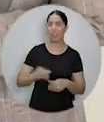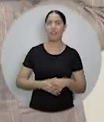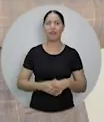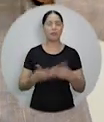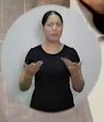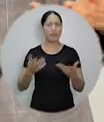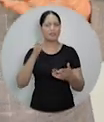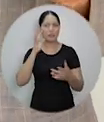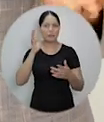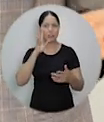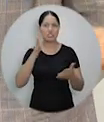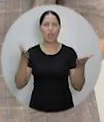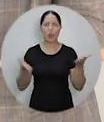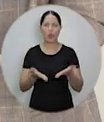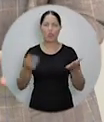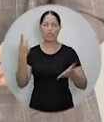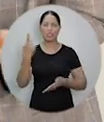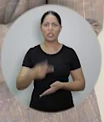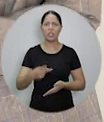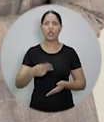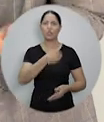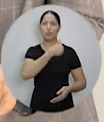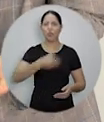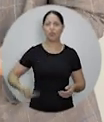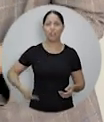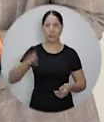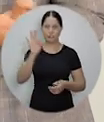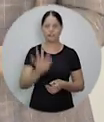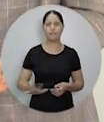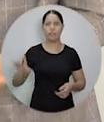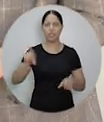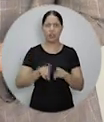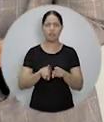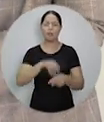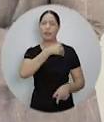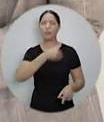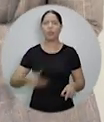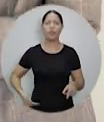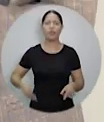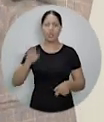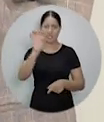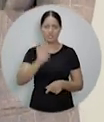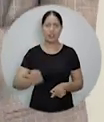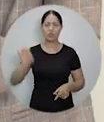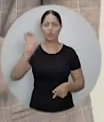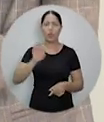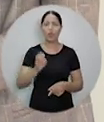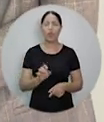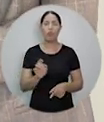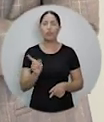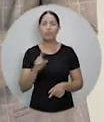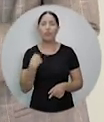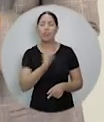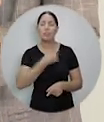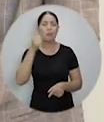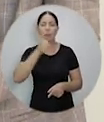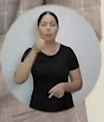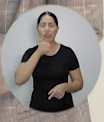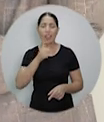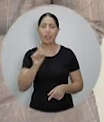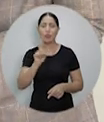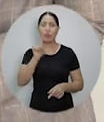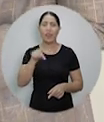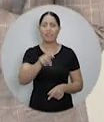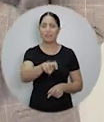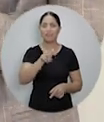sempre. Vamos olhar para o cenário aqui hoje, né, no governo federal, nos governos estaduais. Não somos nem 10% nos cargos de